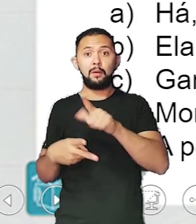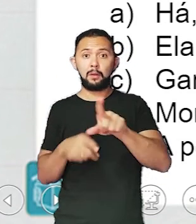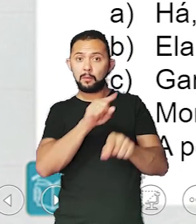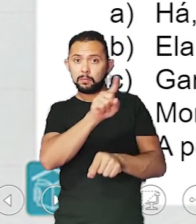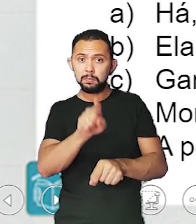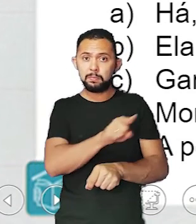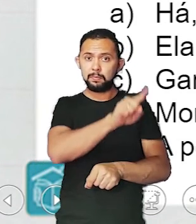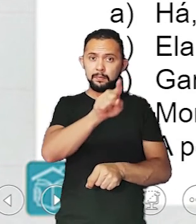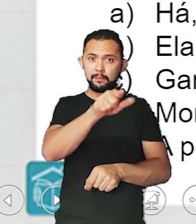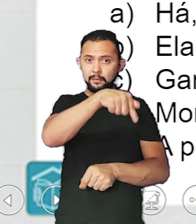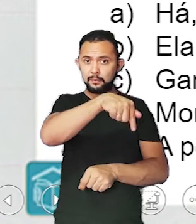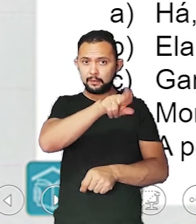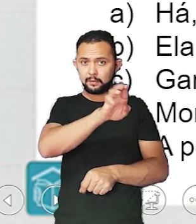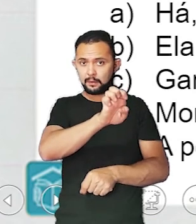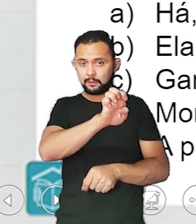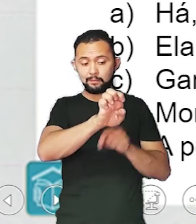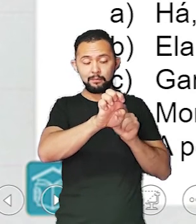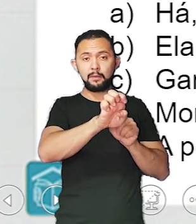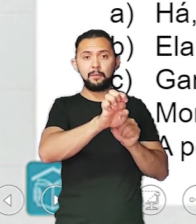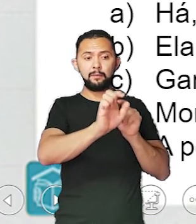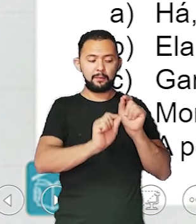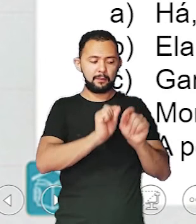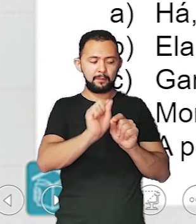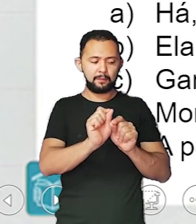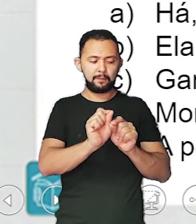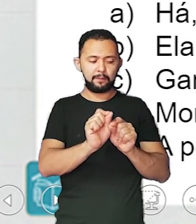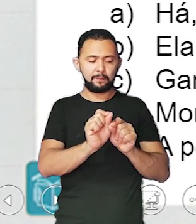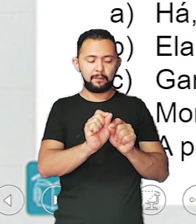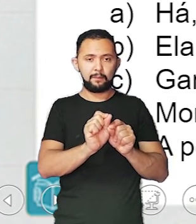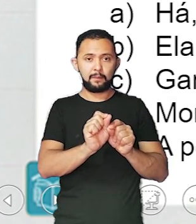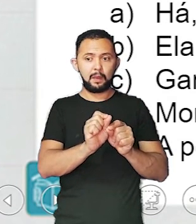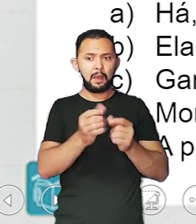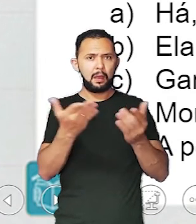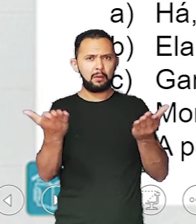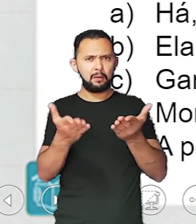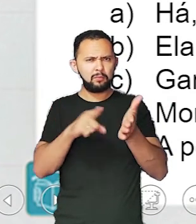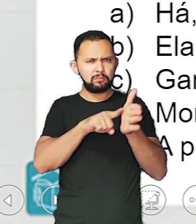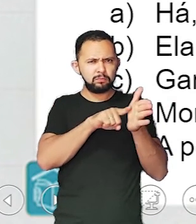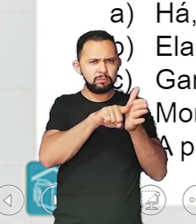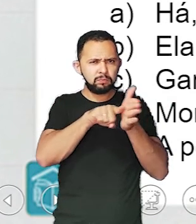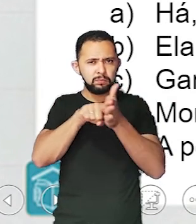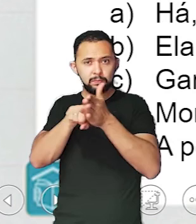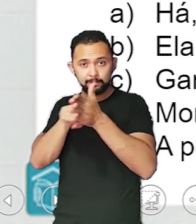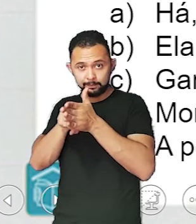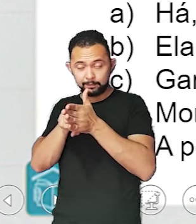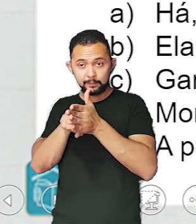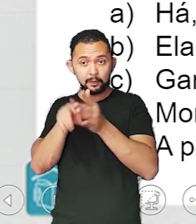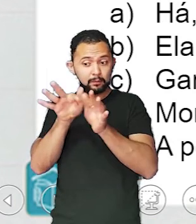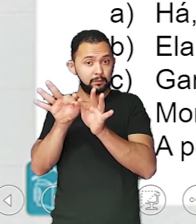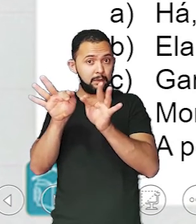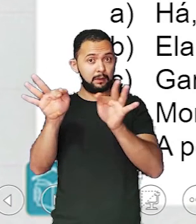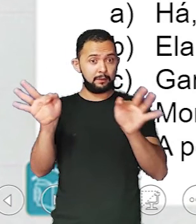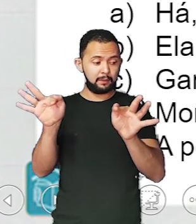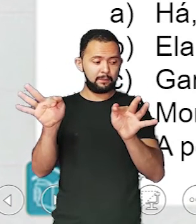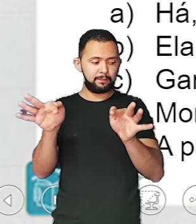Que eu não sei dizer, ok? Então, vamos à análise aqui. Ele quer saber, né, a oração destacada. A